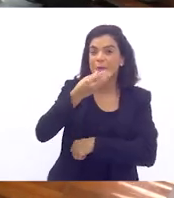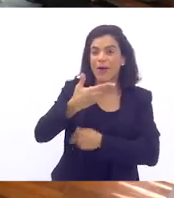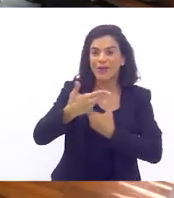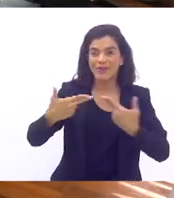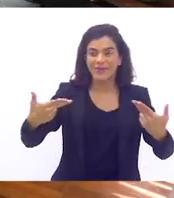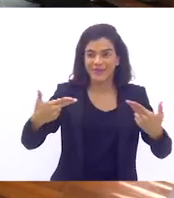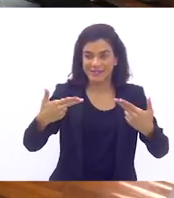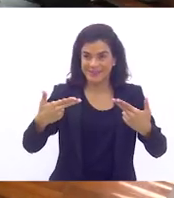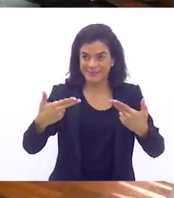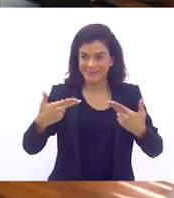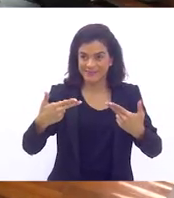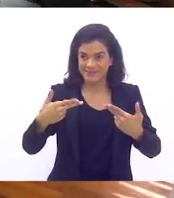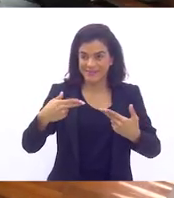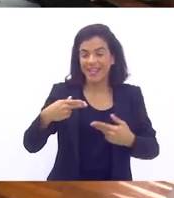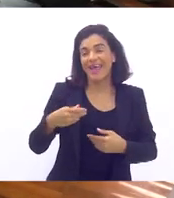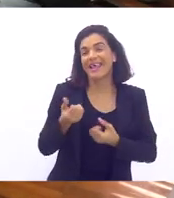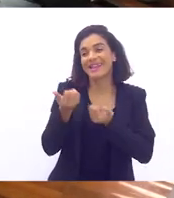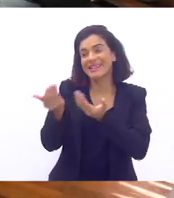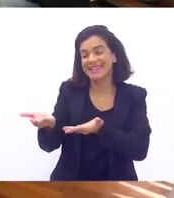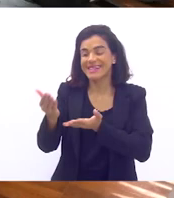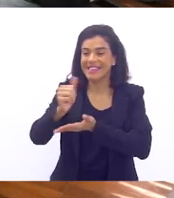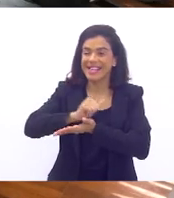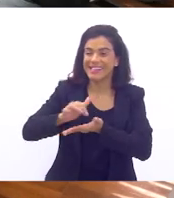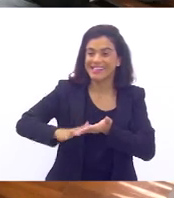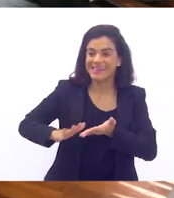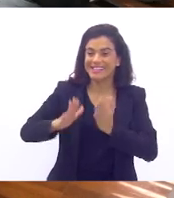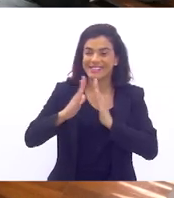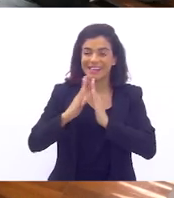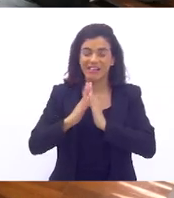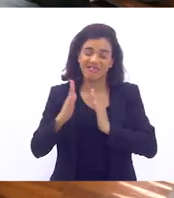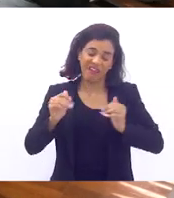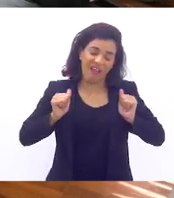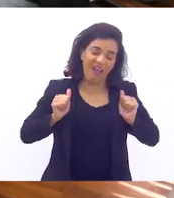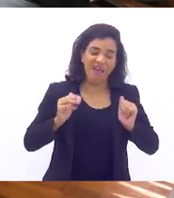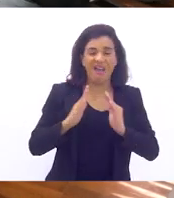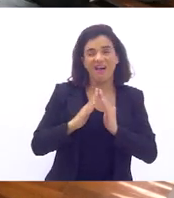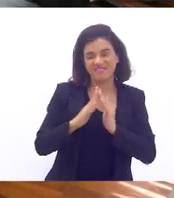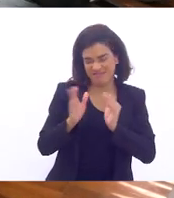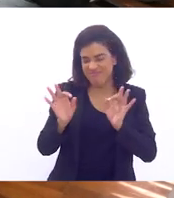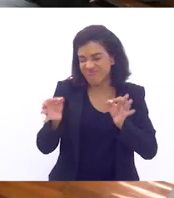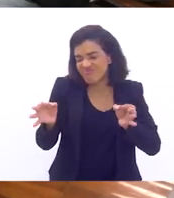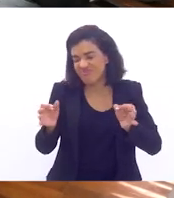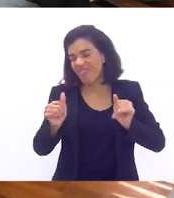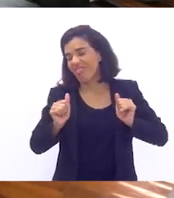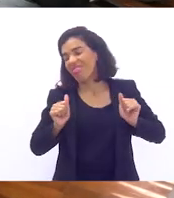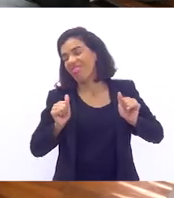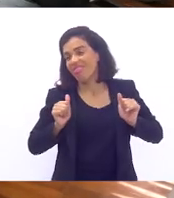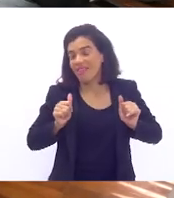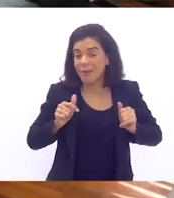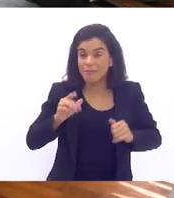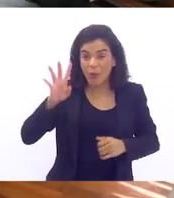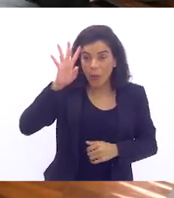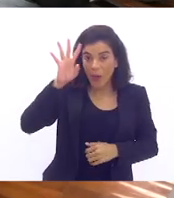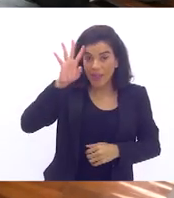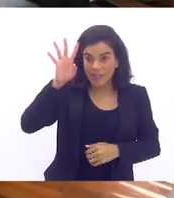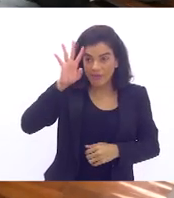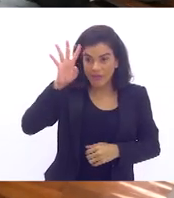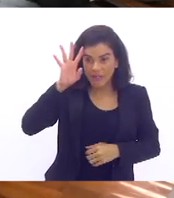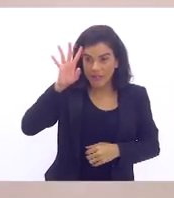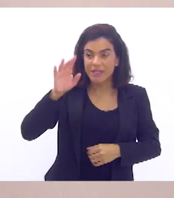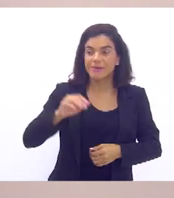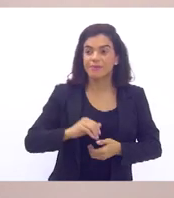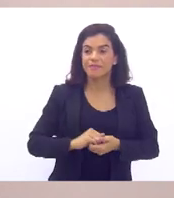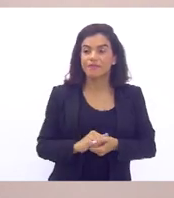dá dever de casa para o Fred Pacheco já já não tem quase nada para fazer né mas dizer que na próxima quarta-feira depois de